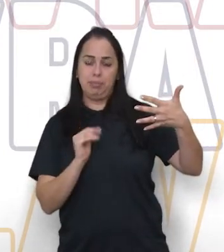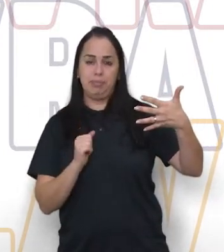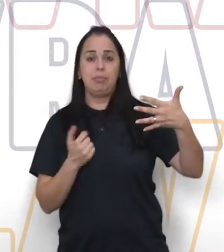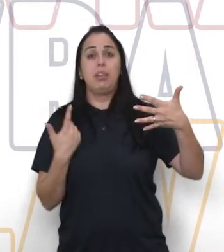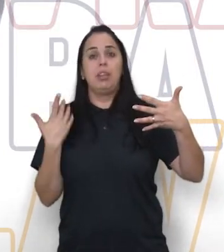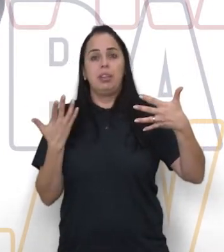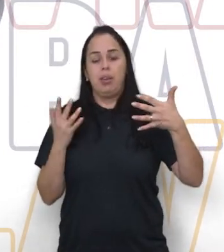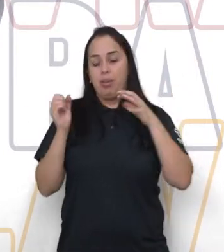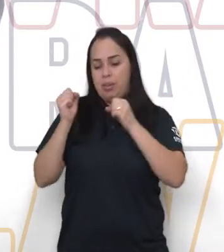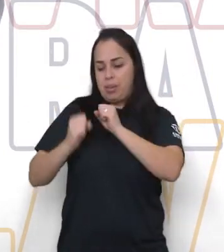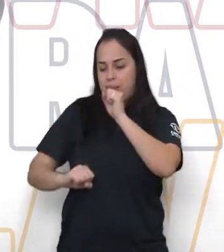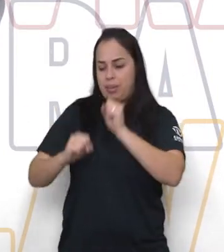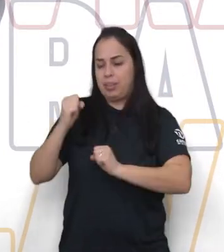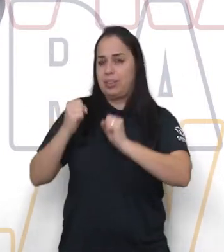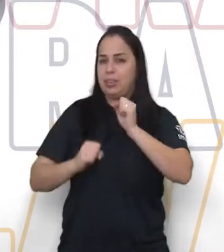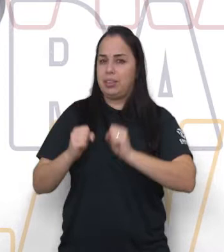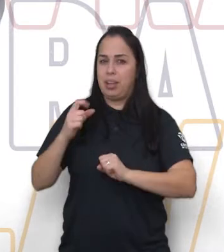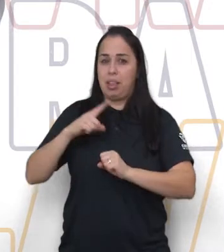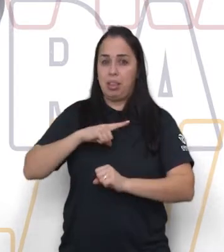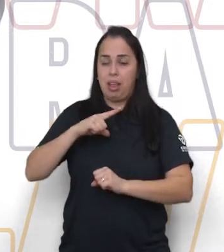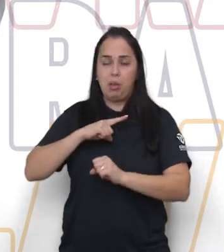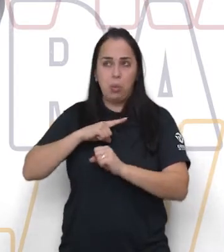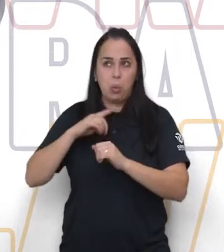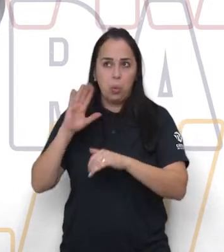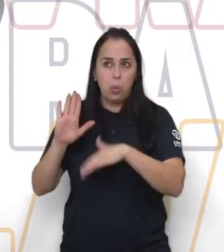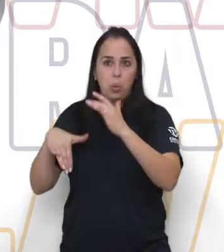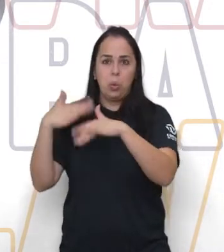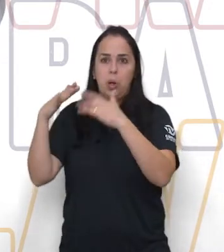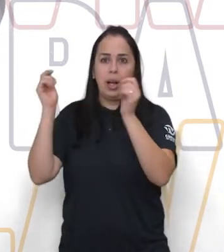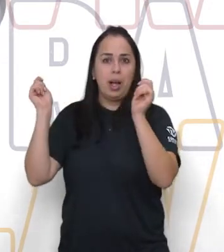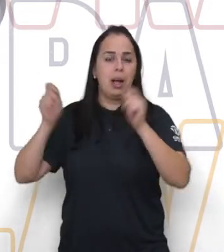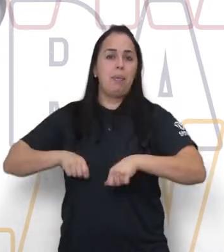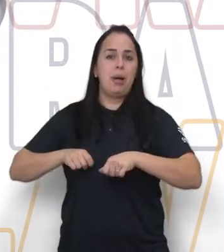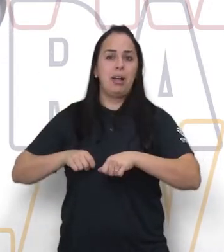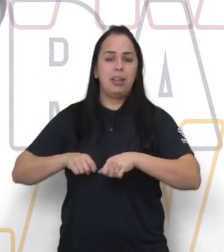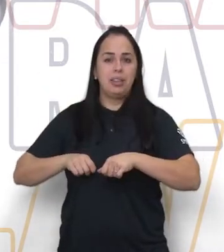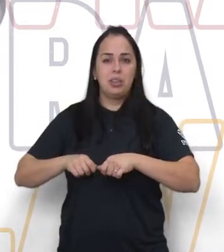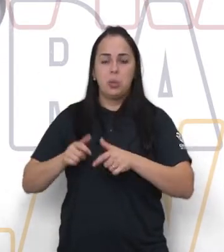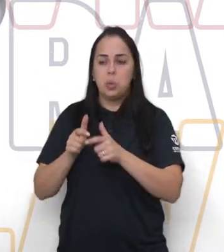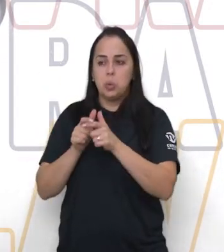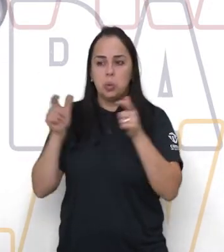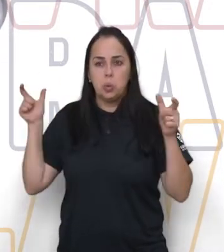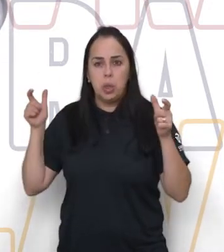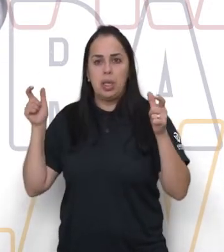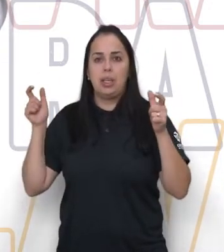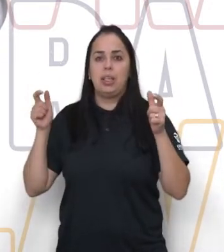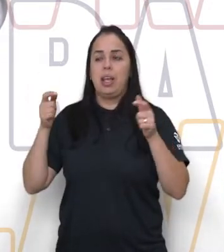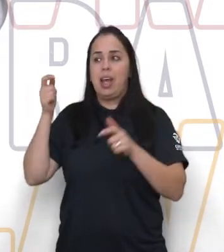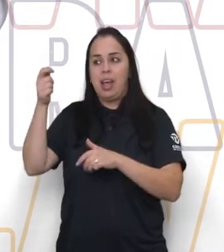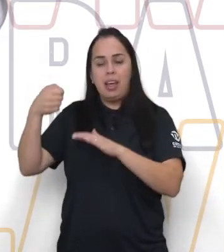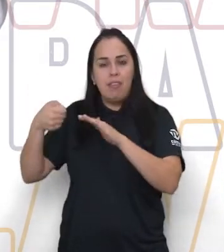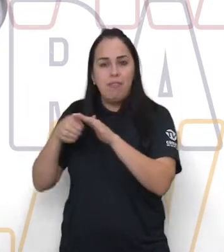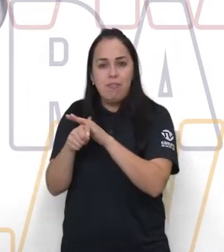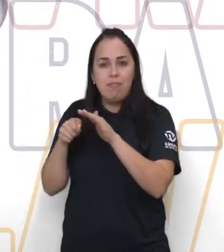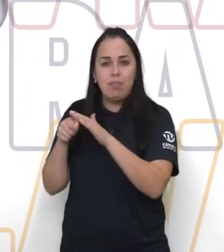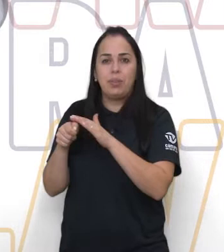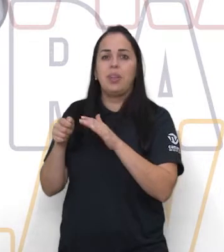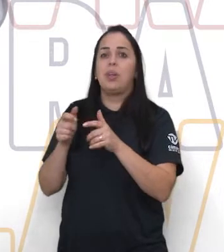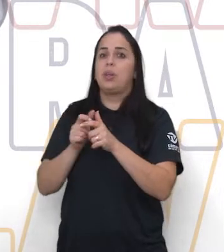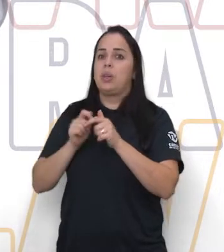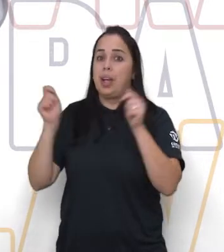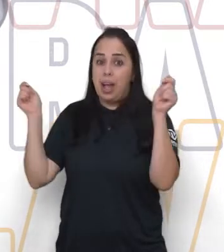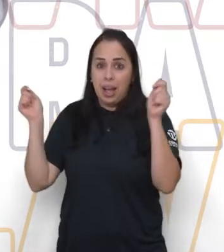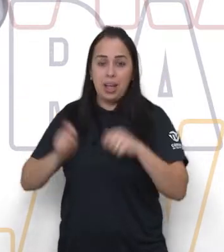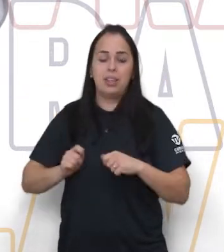Então a nossa indústria e ela tem um potencial gigante de crescimento nosso país é incrível para investimento